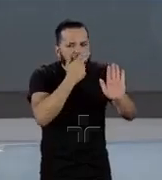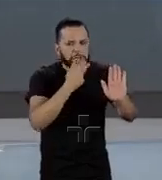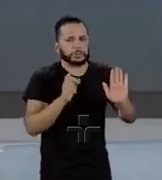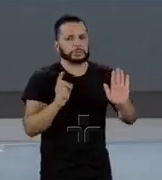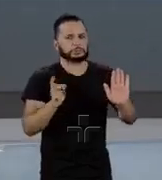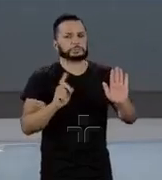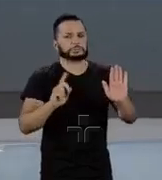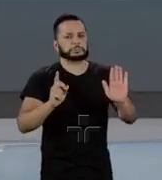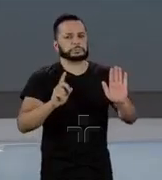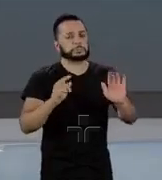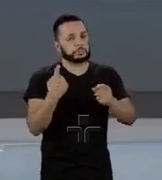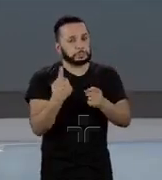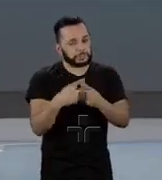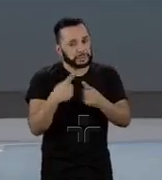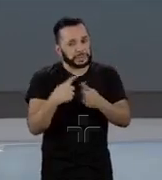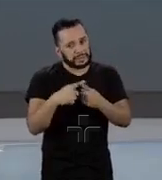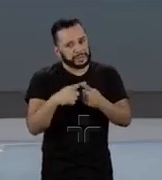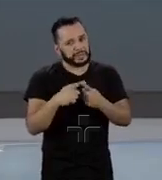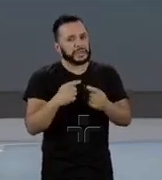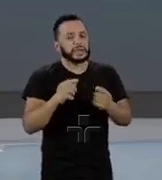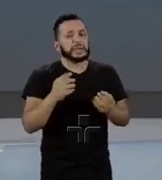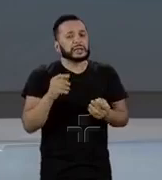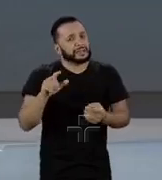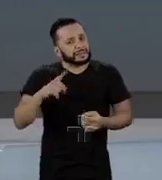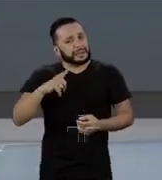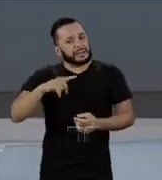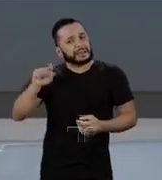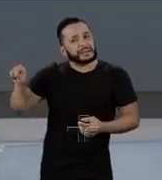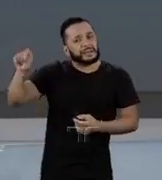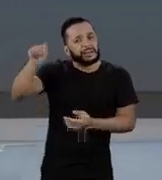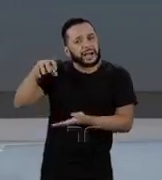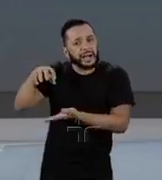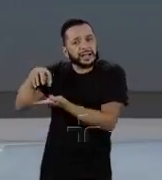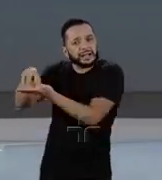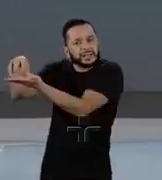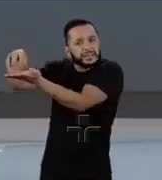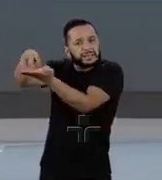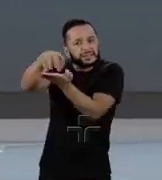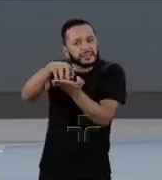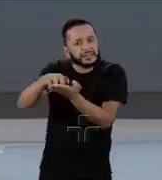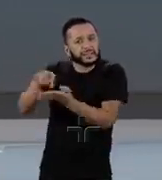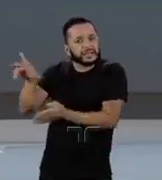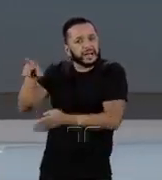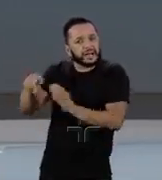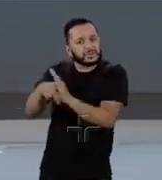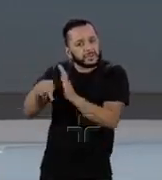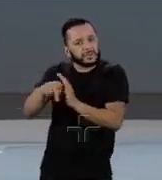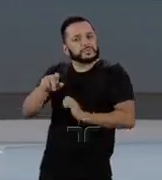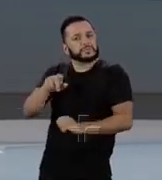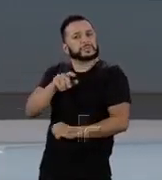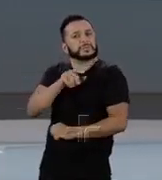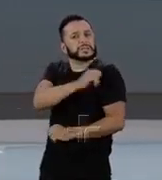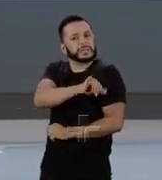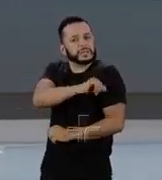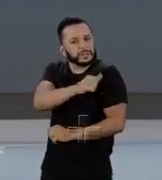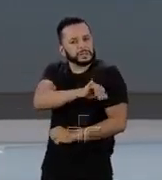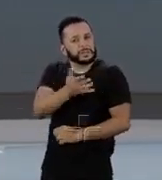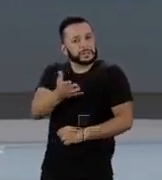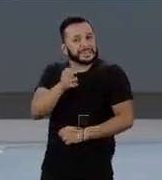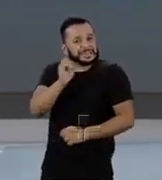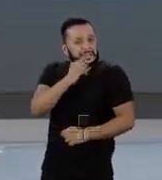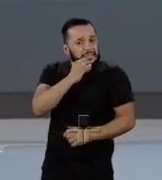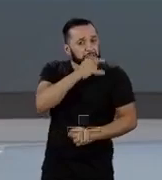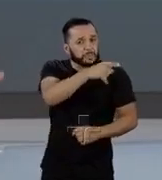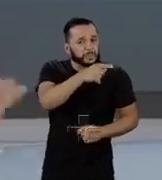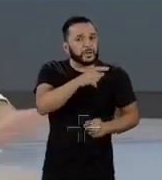porque existe uma dúvida com relação às instituições do Rio de Janeiro. E na medida em que você torna isso muito claro, você pode inclusive dar munição